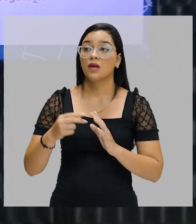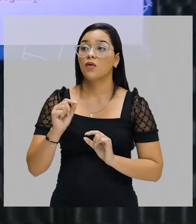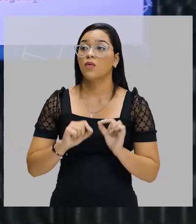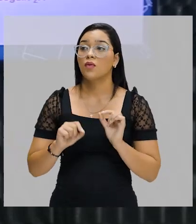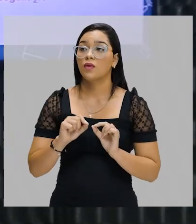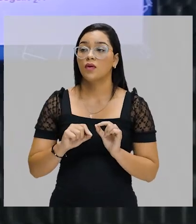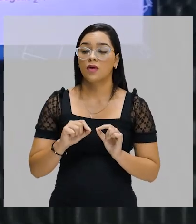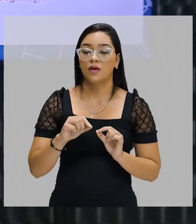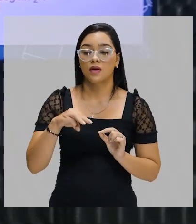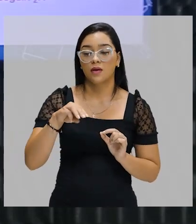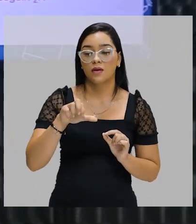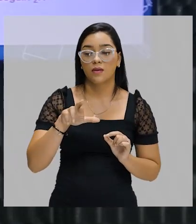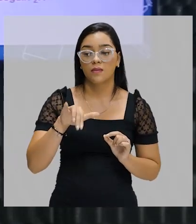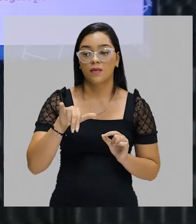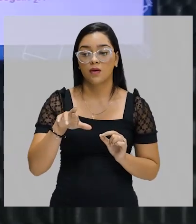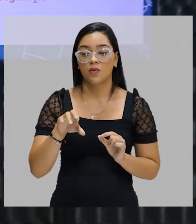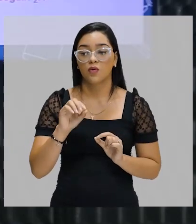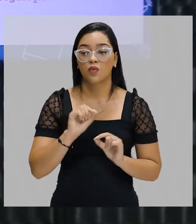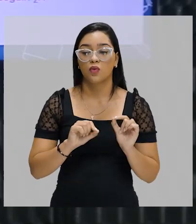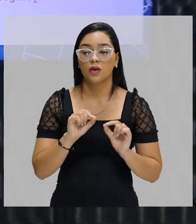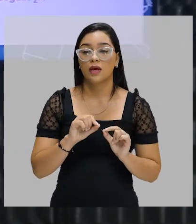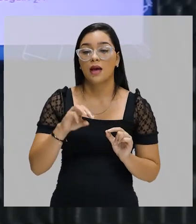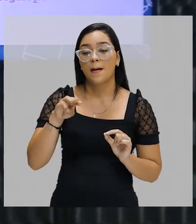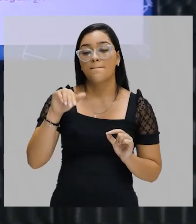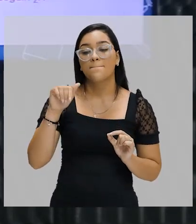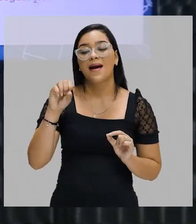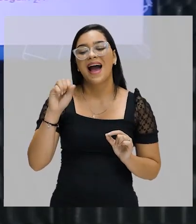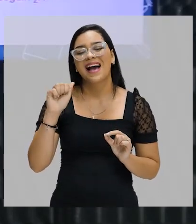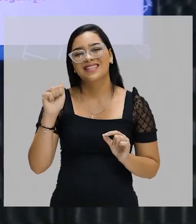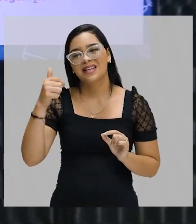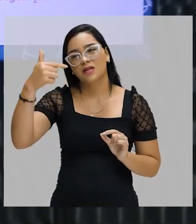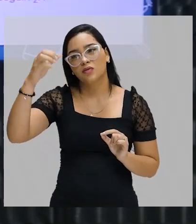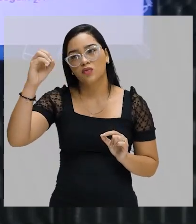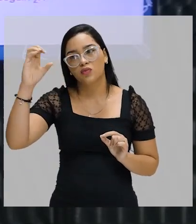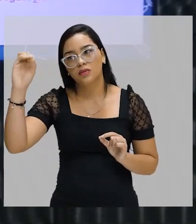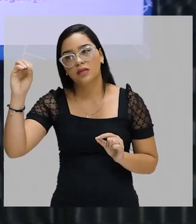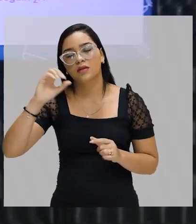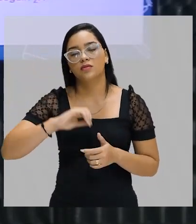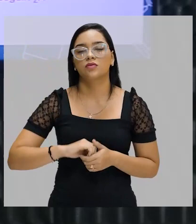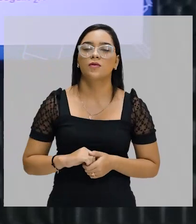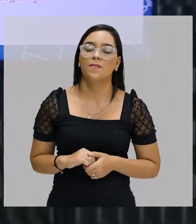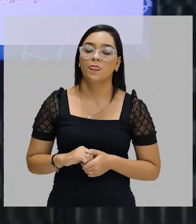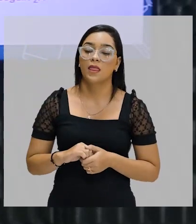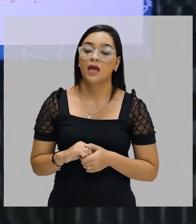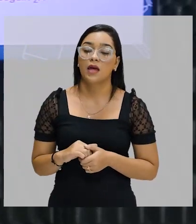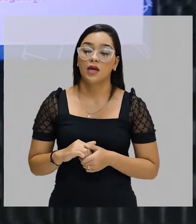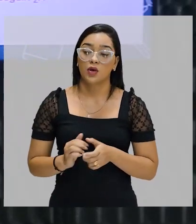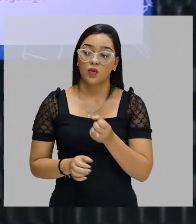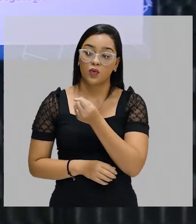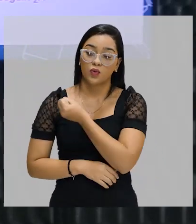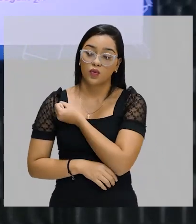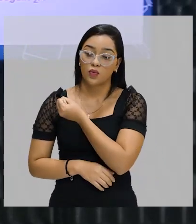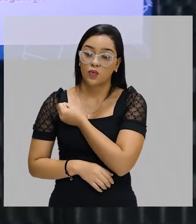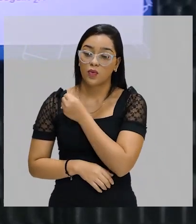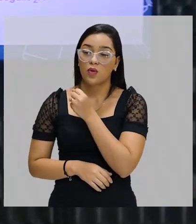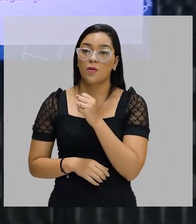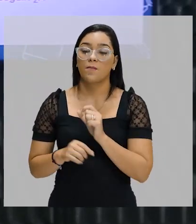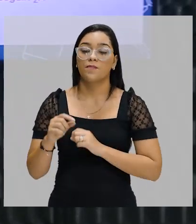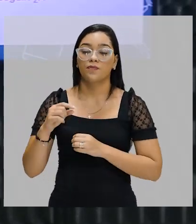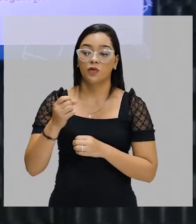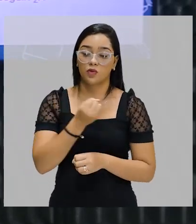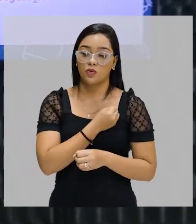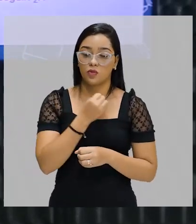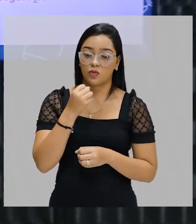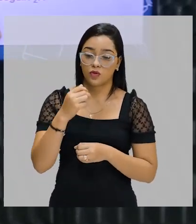é o mercúrio de massa 200, ok? E o número atômico, que é o número de